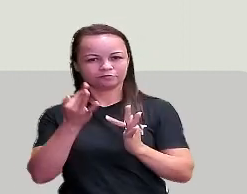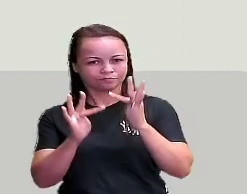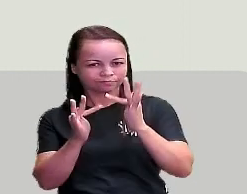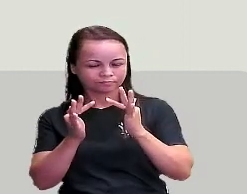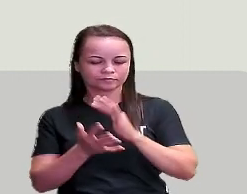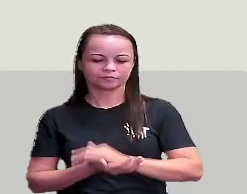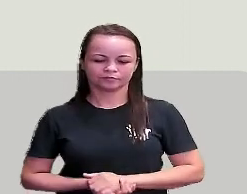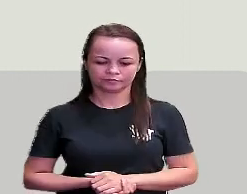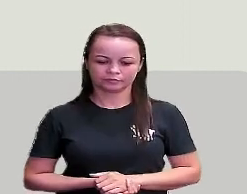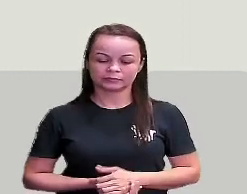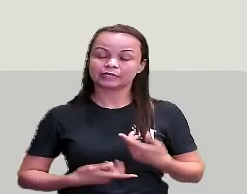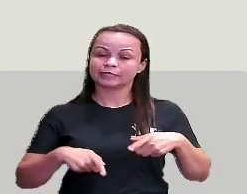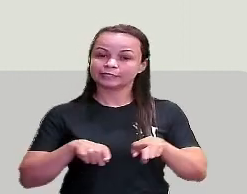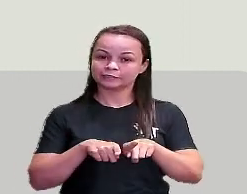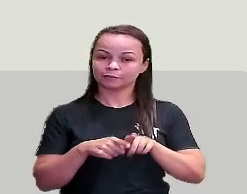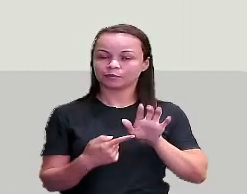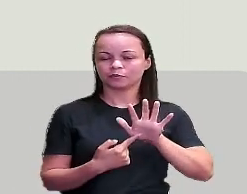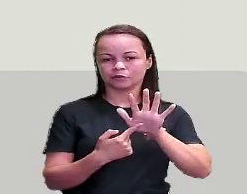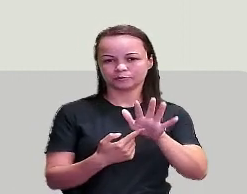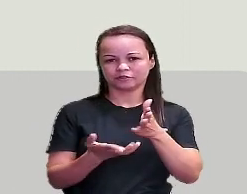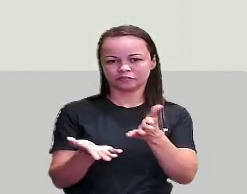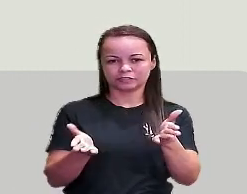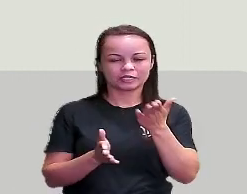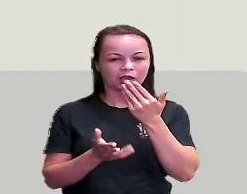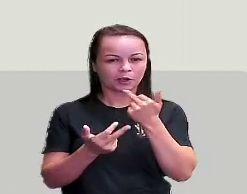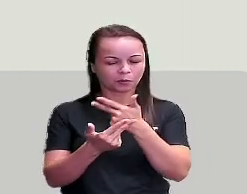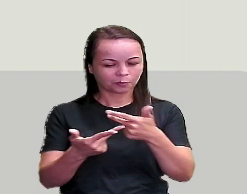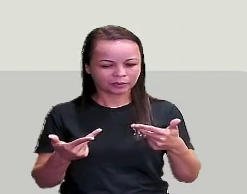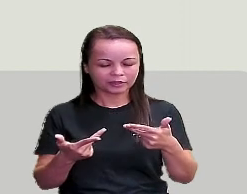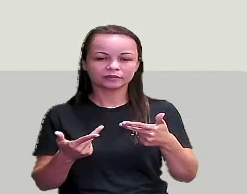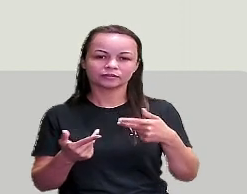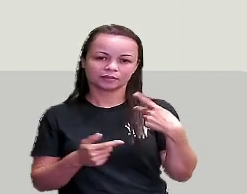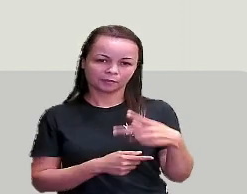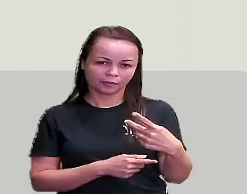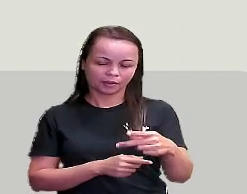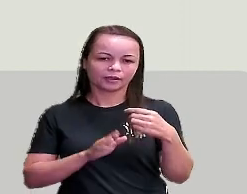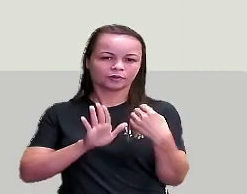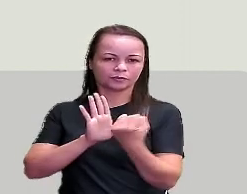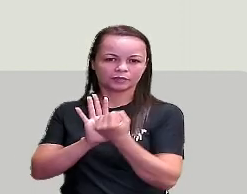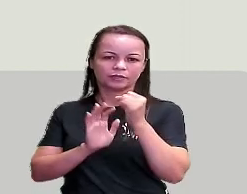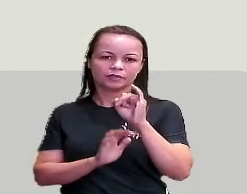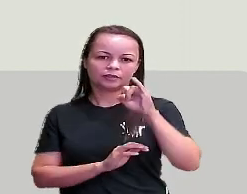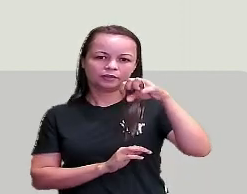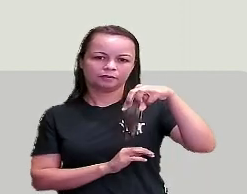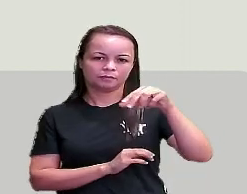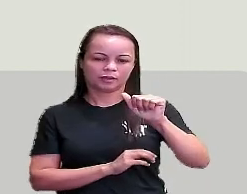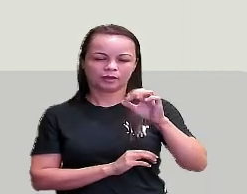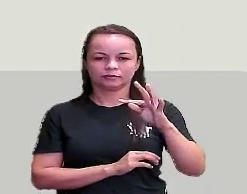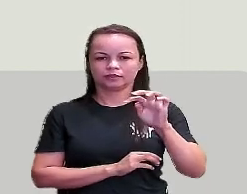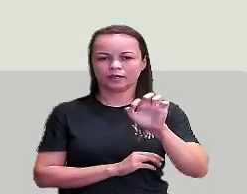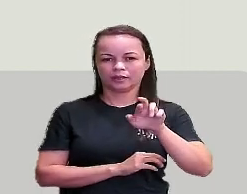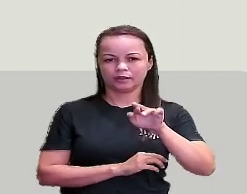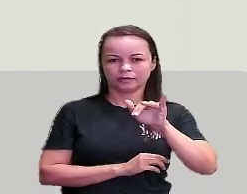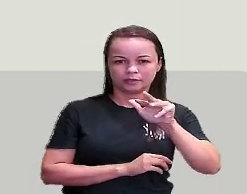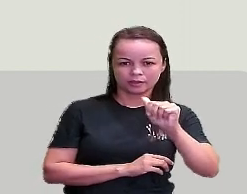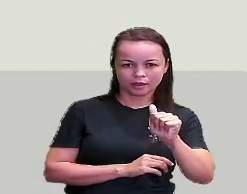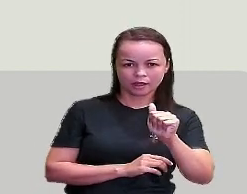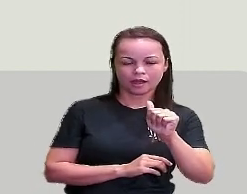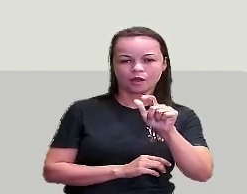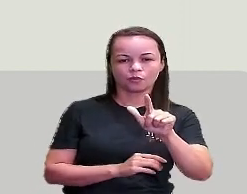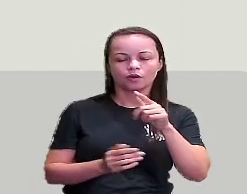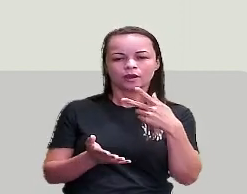Trouxe sim, a comida pode entrar como patrimônio imaterial. Esse exemplo é o bolo de Souza Leão, que é um patrimônio